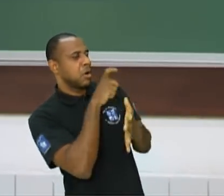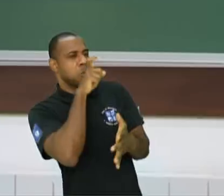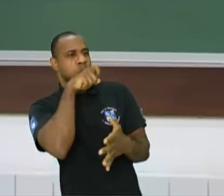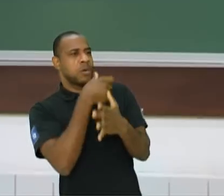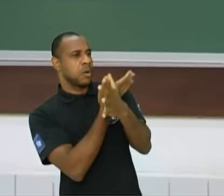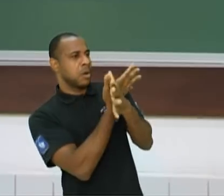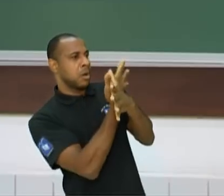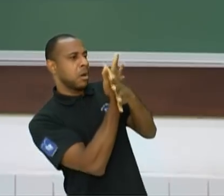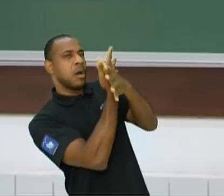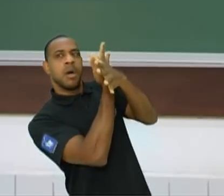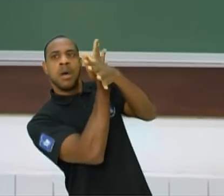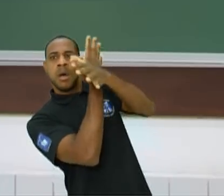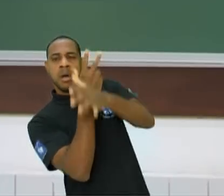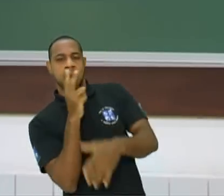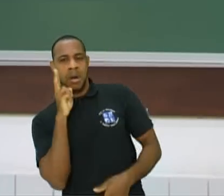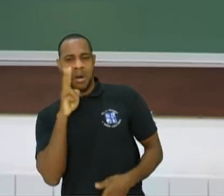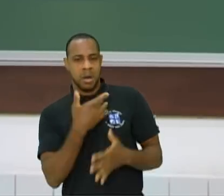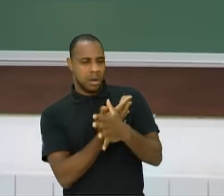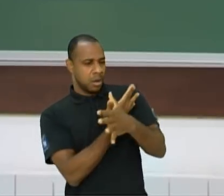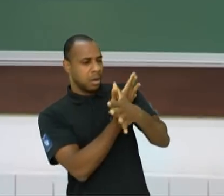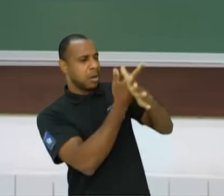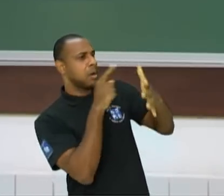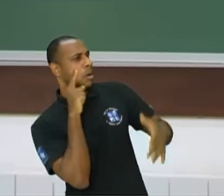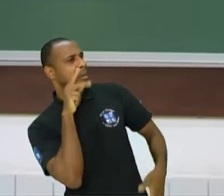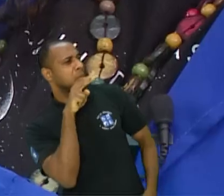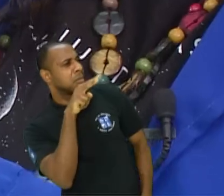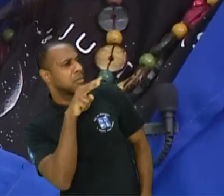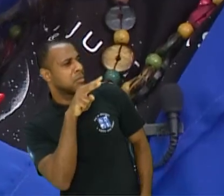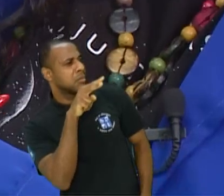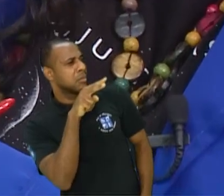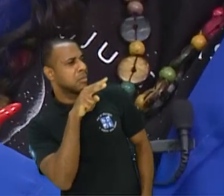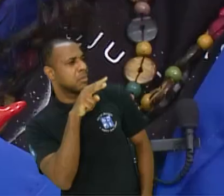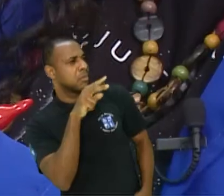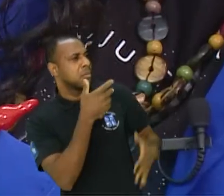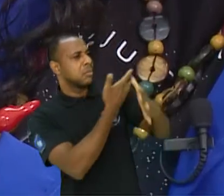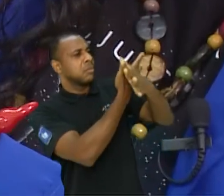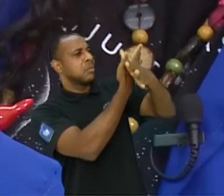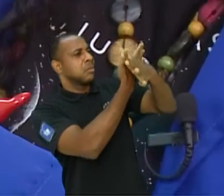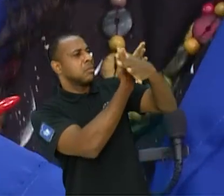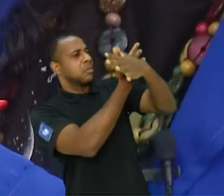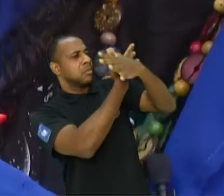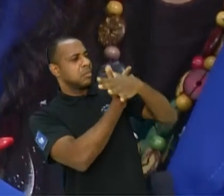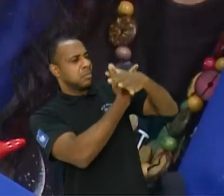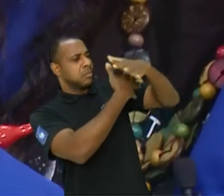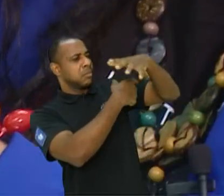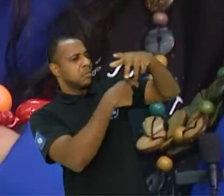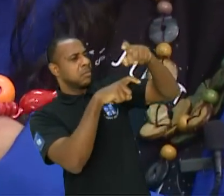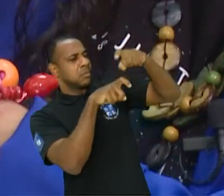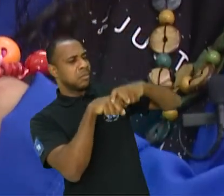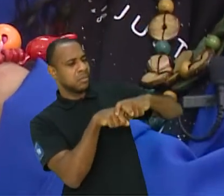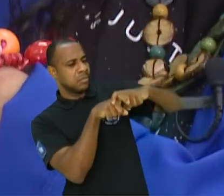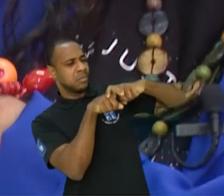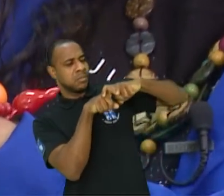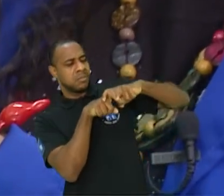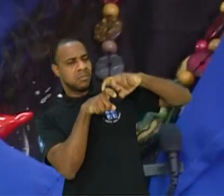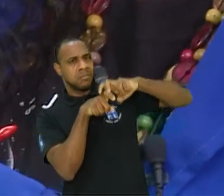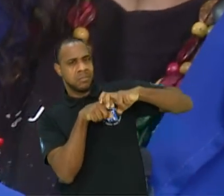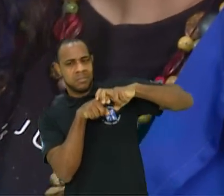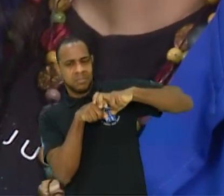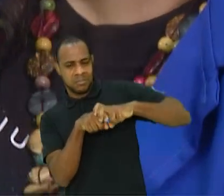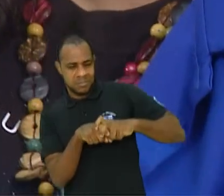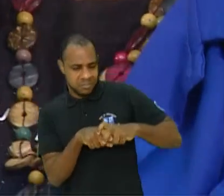águia ele levou para a sua fazenda e criou ela